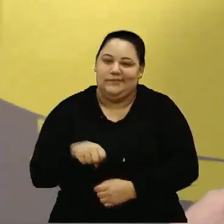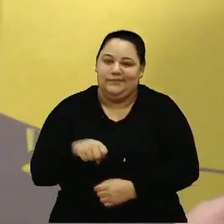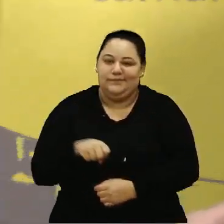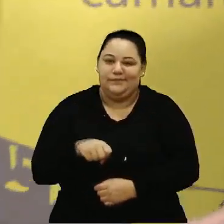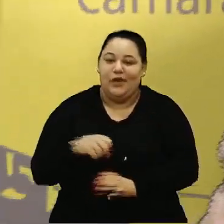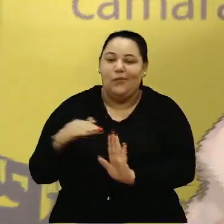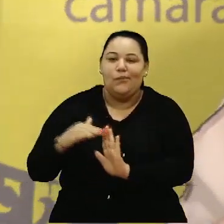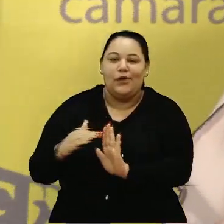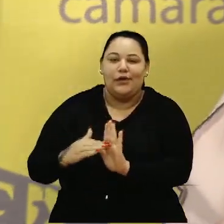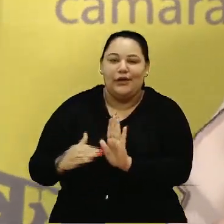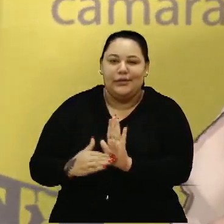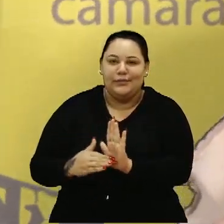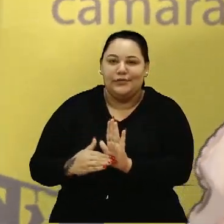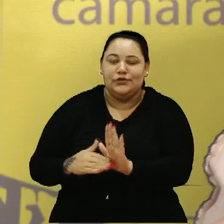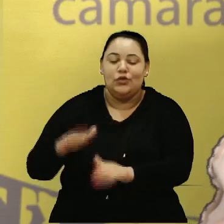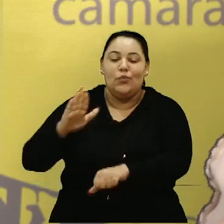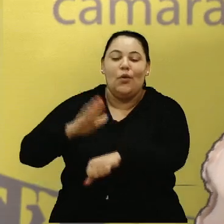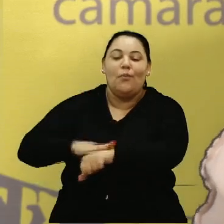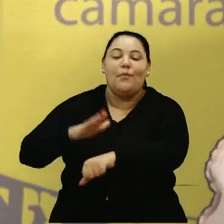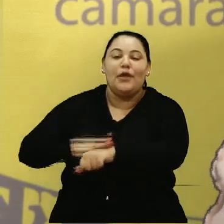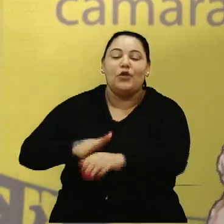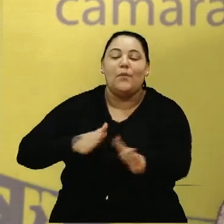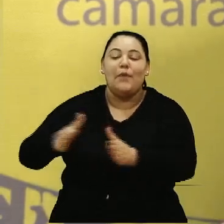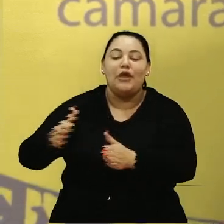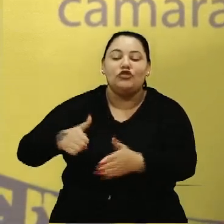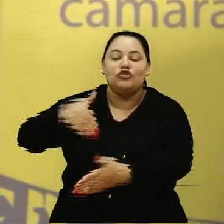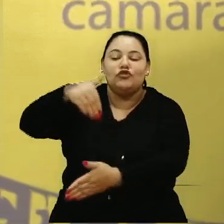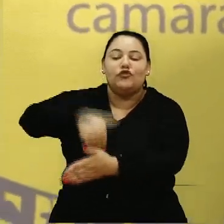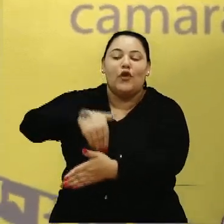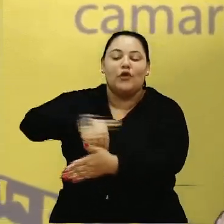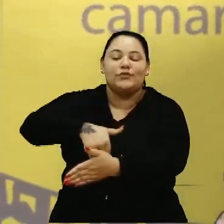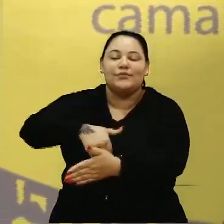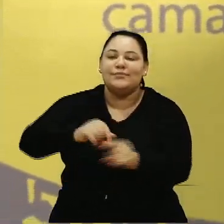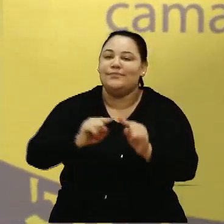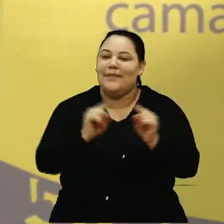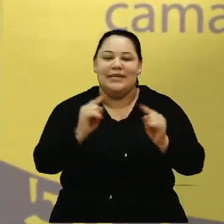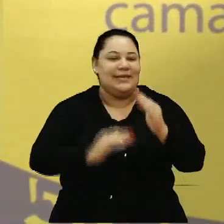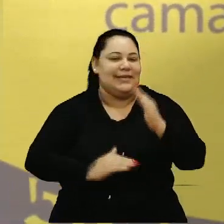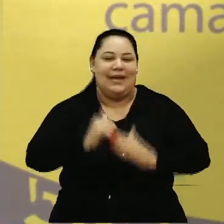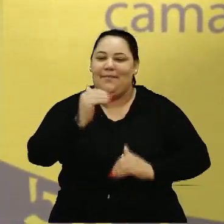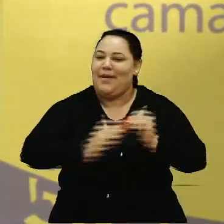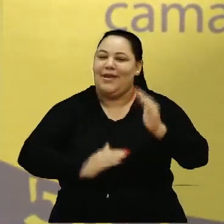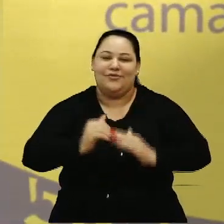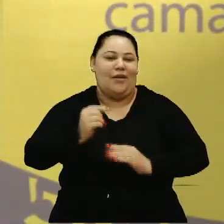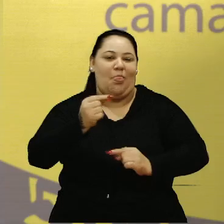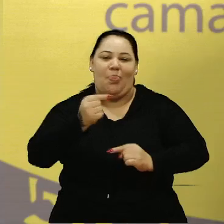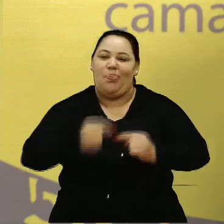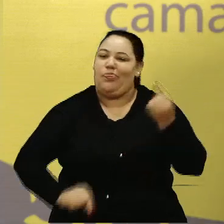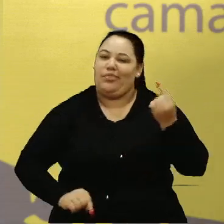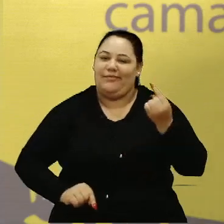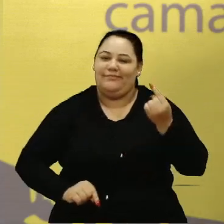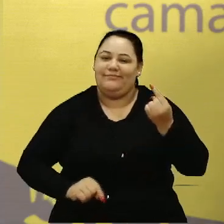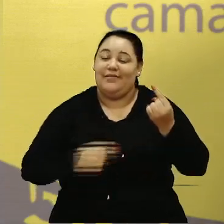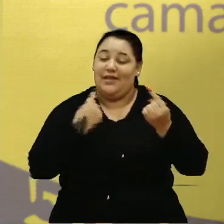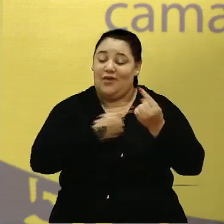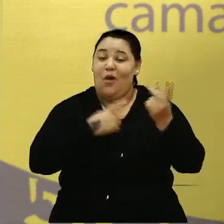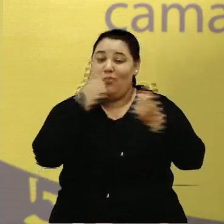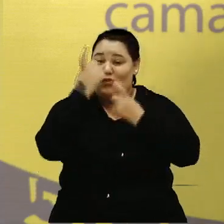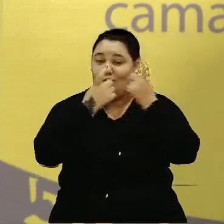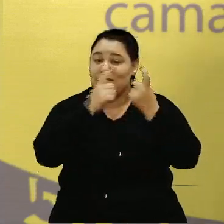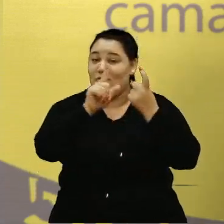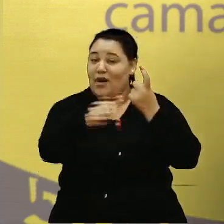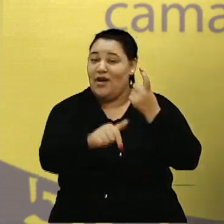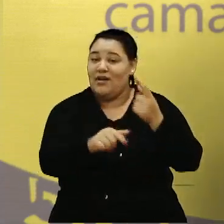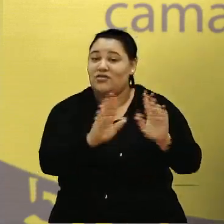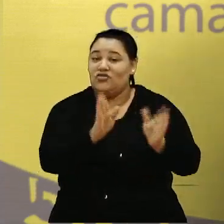que foi anunciado durante o período eleitoral, porém, na prática, ele não funciona. E a nossa preocupação é essa, né? Já falamos